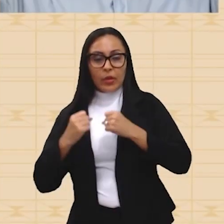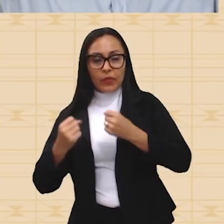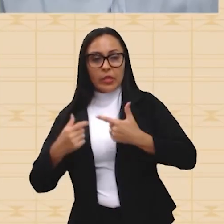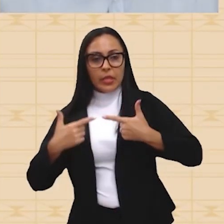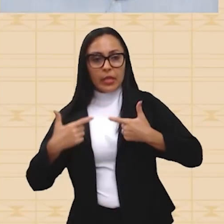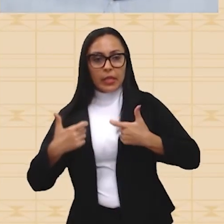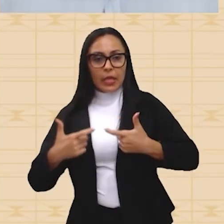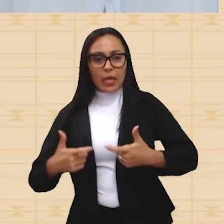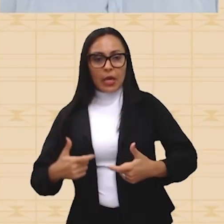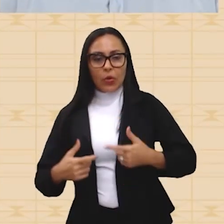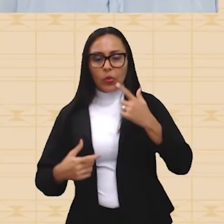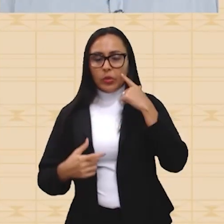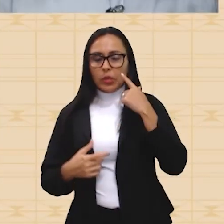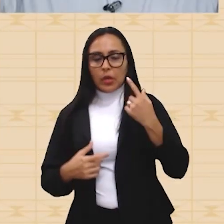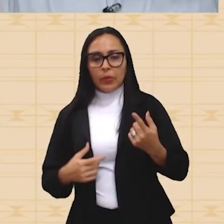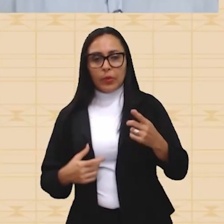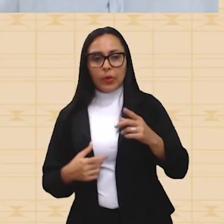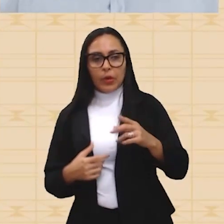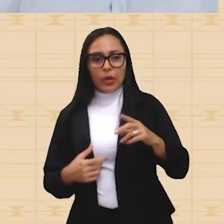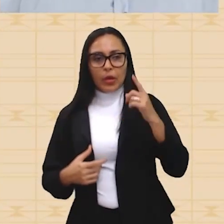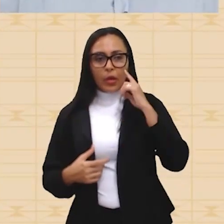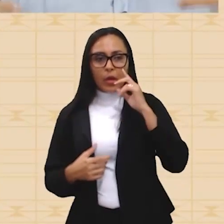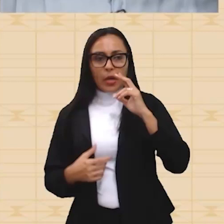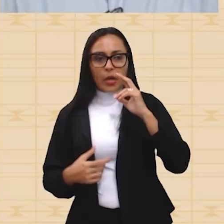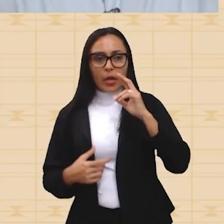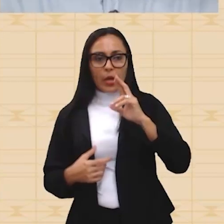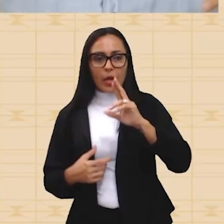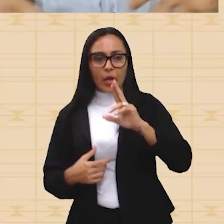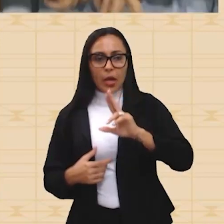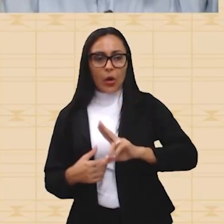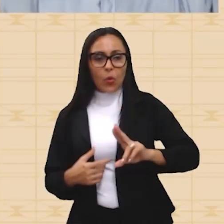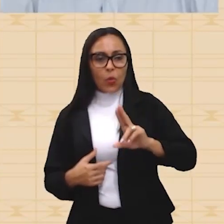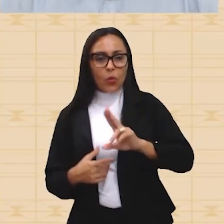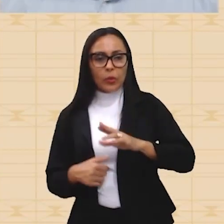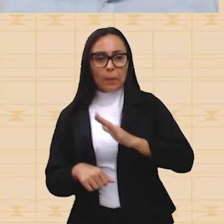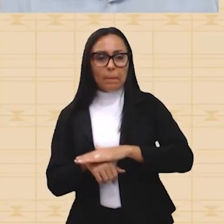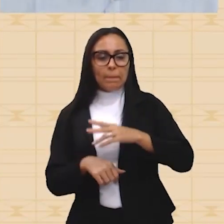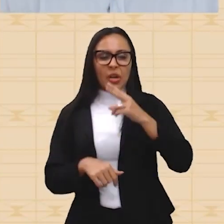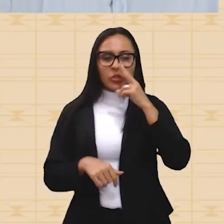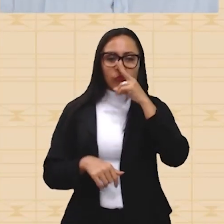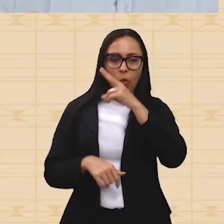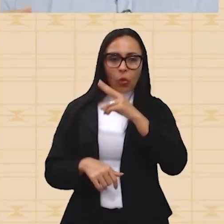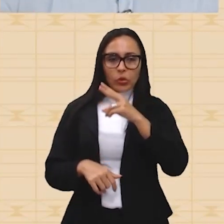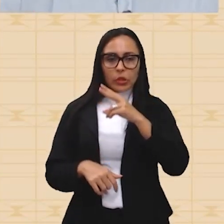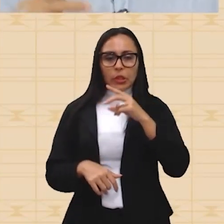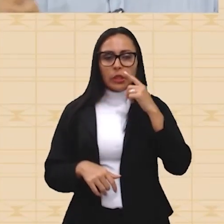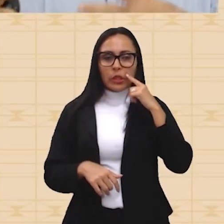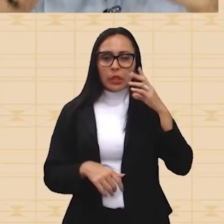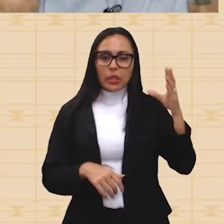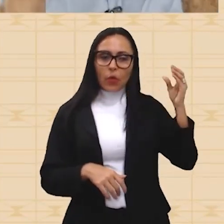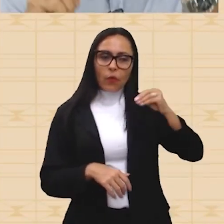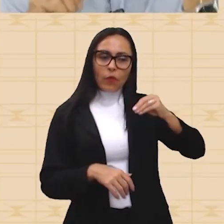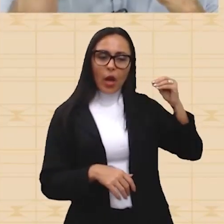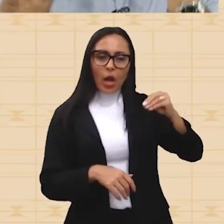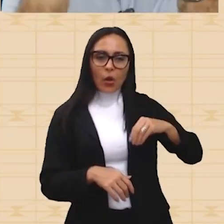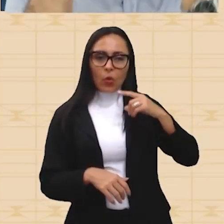a única higiene do mundo. Então, só a guerra poderia os mais fortes destruir os mais fracos, né? Então, há